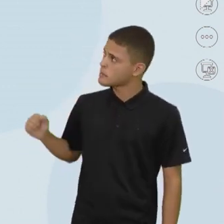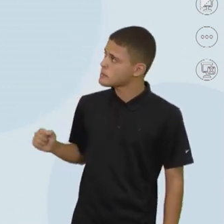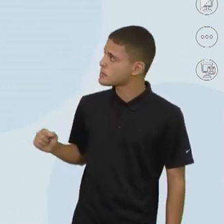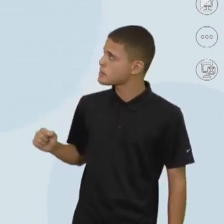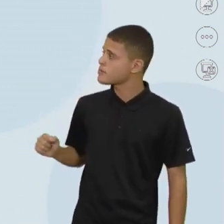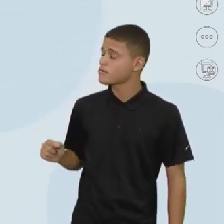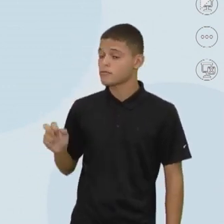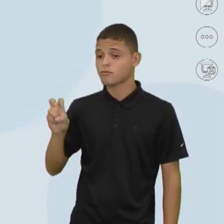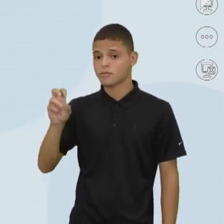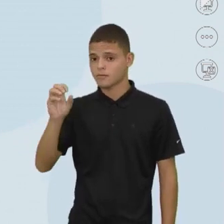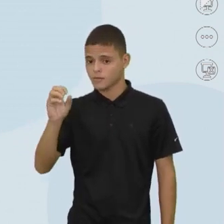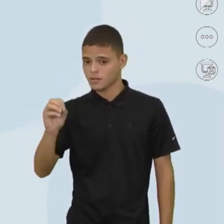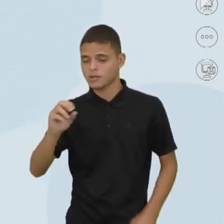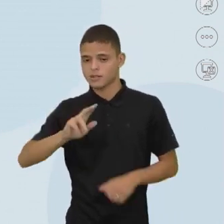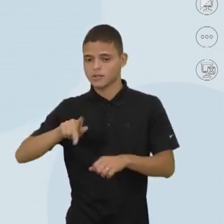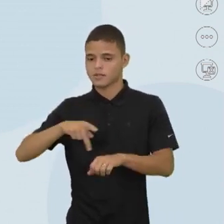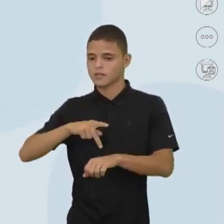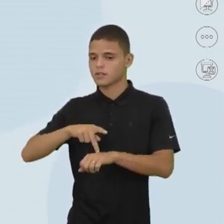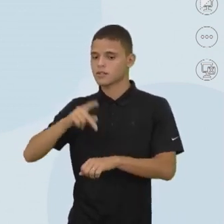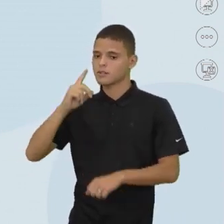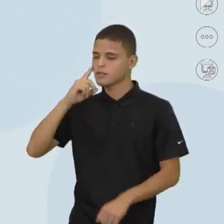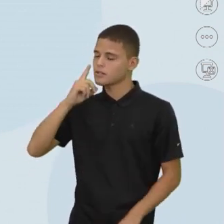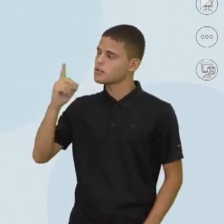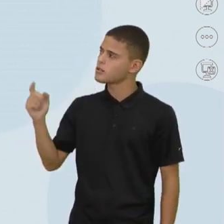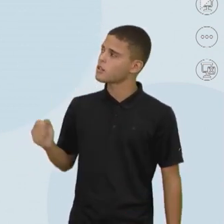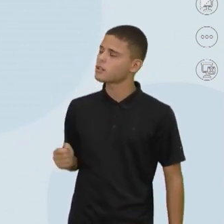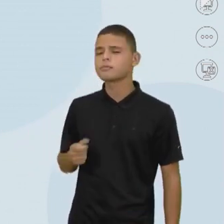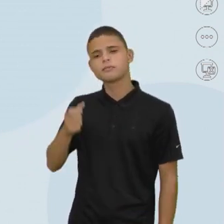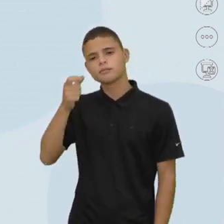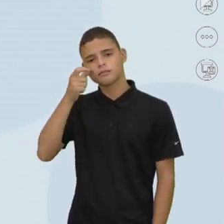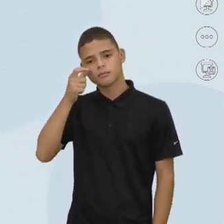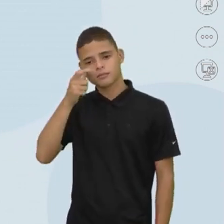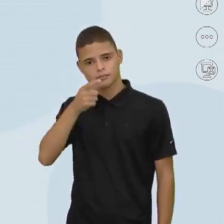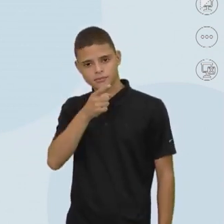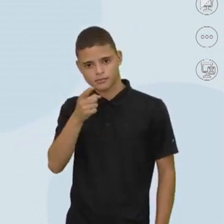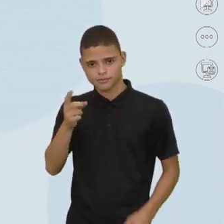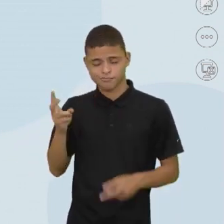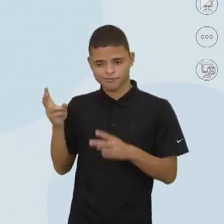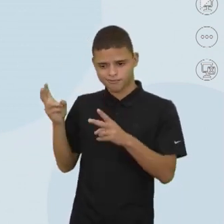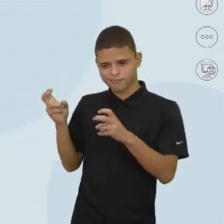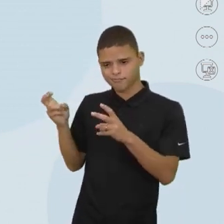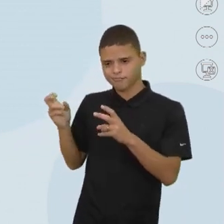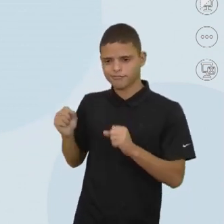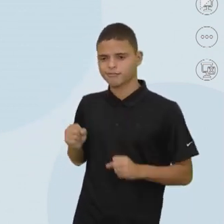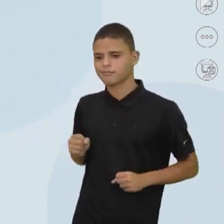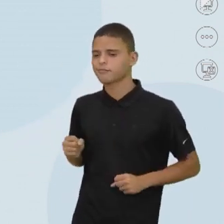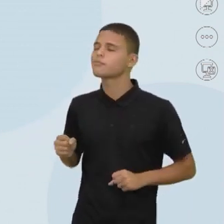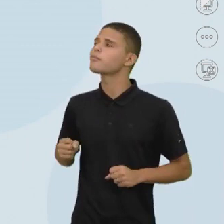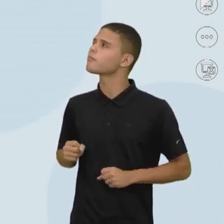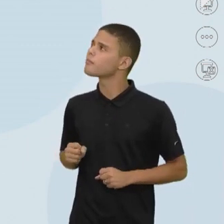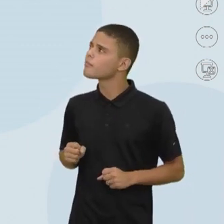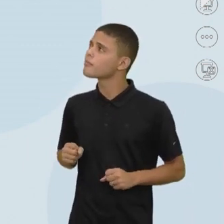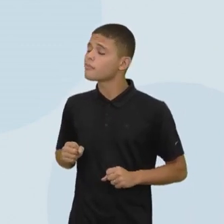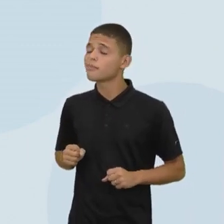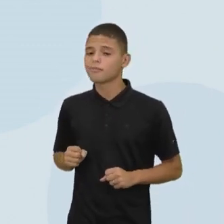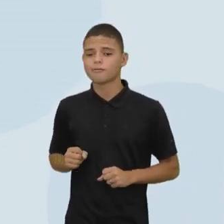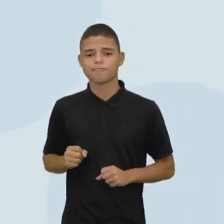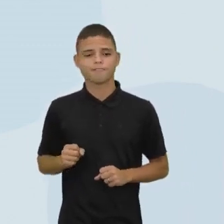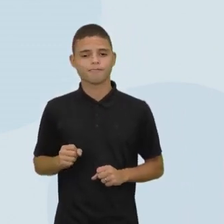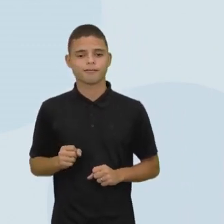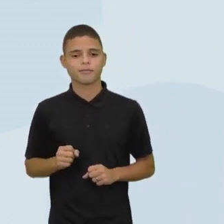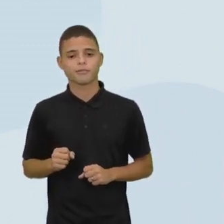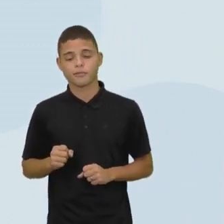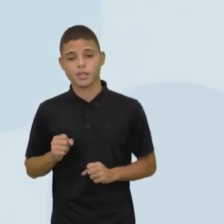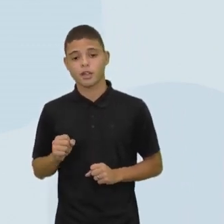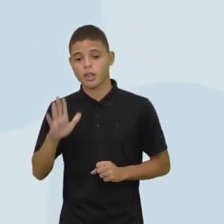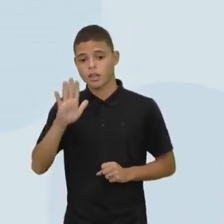países, como eu informei para vocês, né? E o interessante é que vocês vão ver essa parte aqui, né? A gente está vendo essa parte